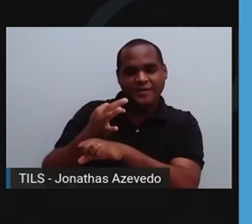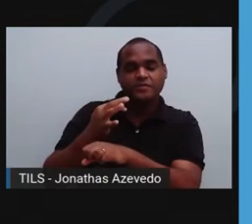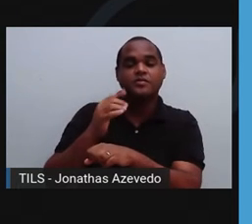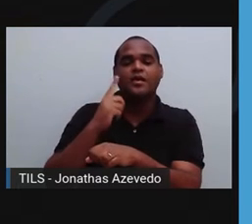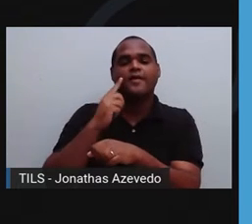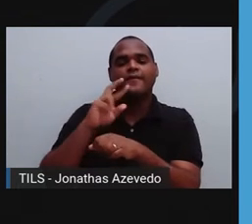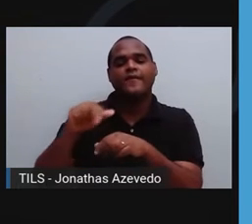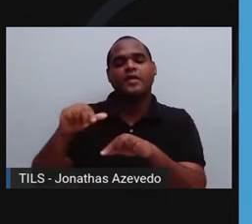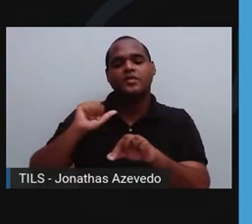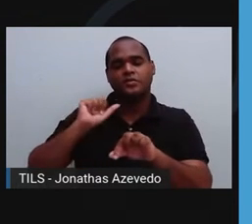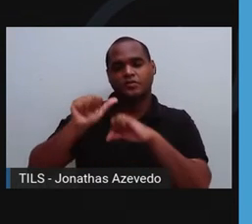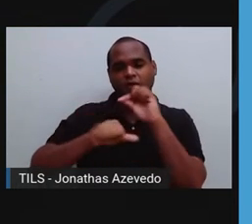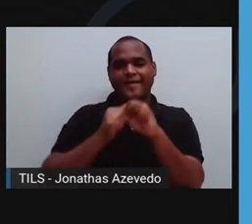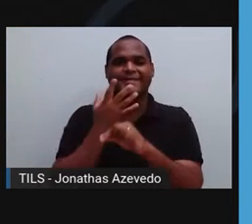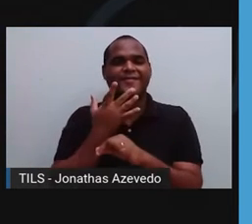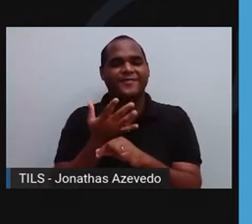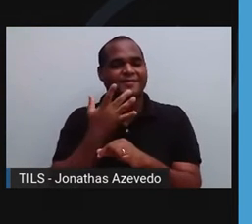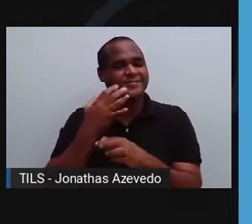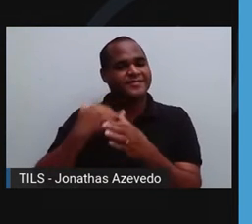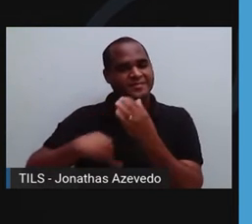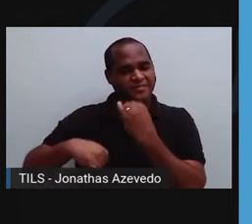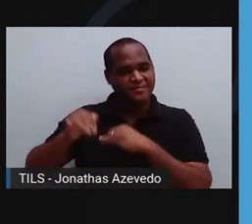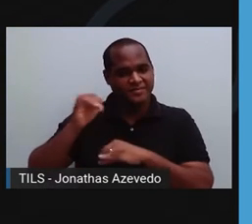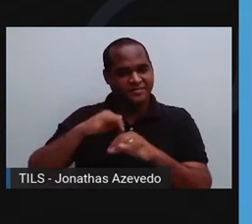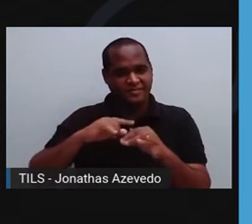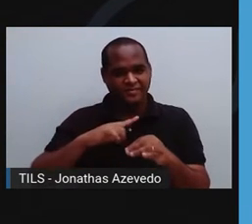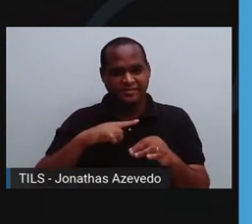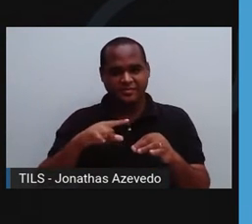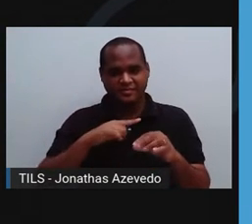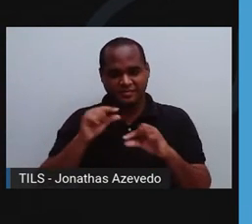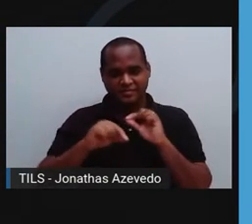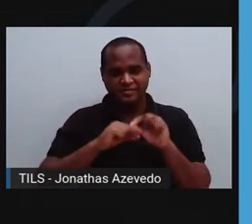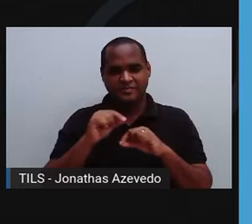cor devido a uma reação química e que conhecemos como